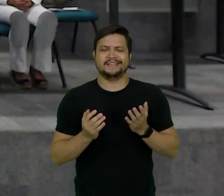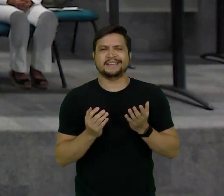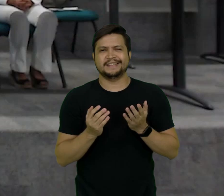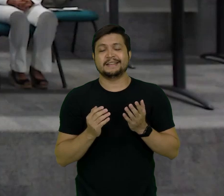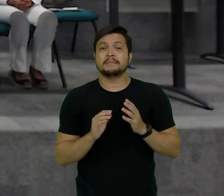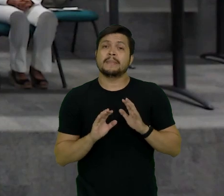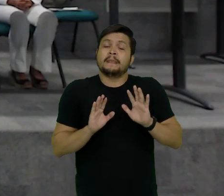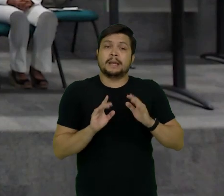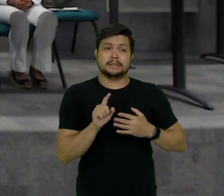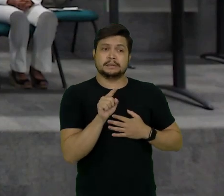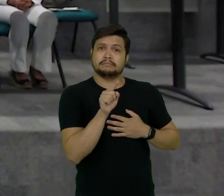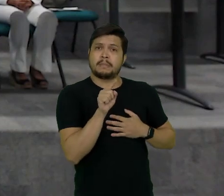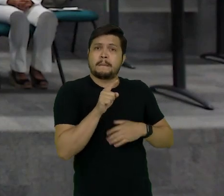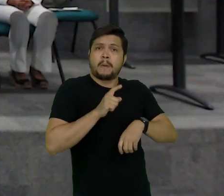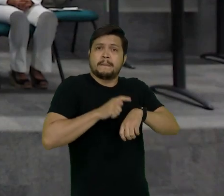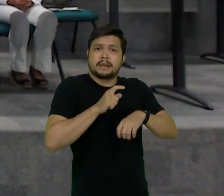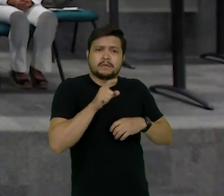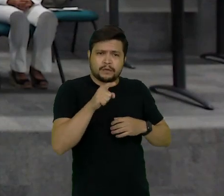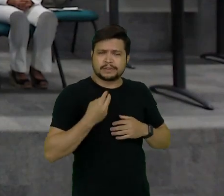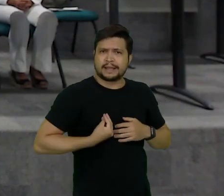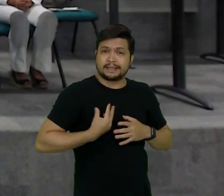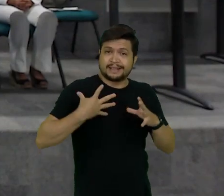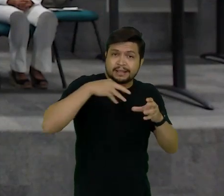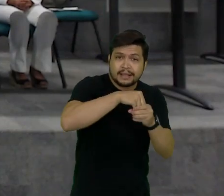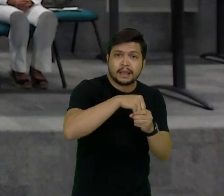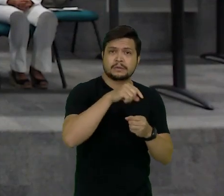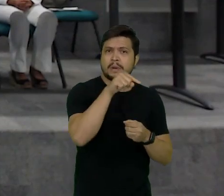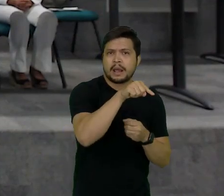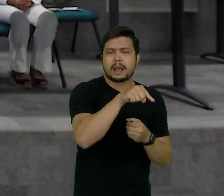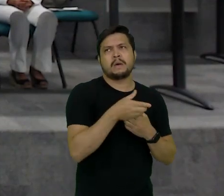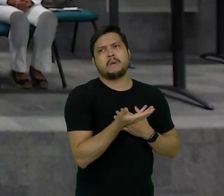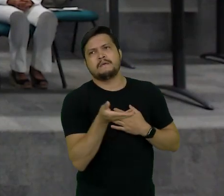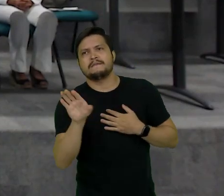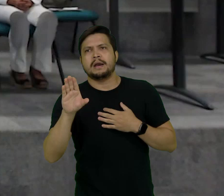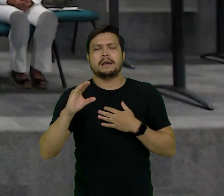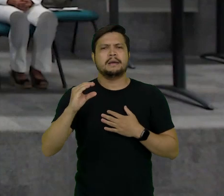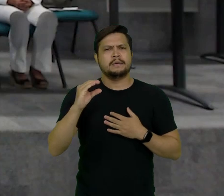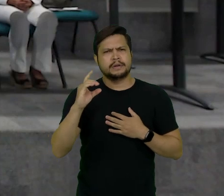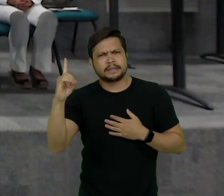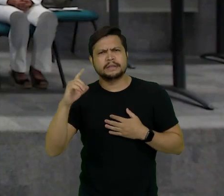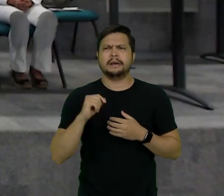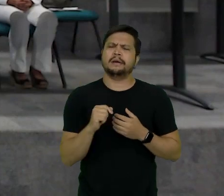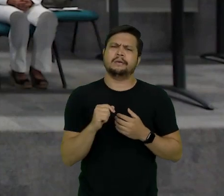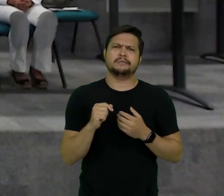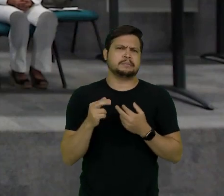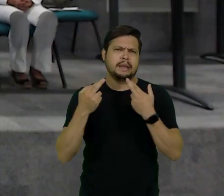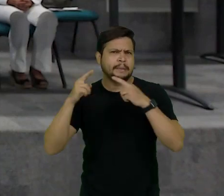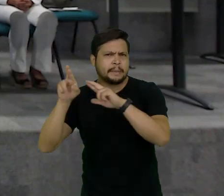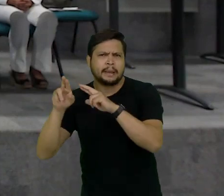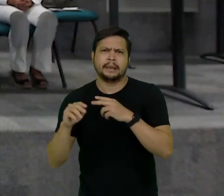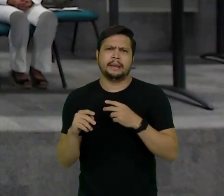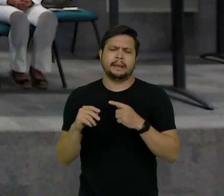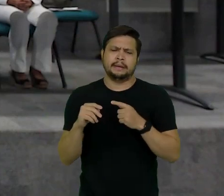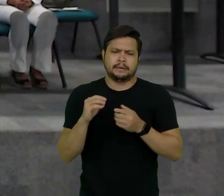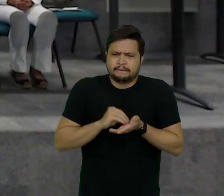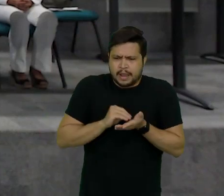O hotspot da zootecnia, todas as vezes que vocês vão até a coordenação, ou para